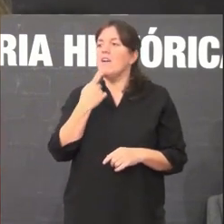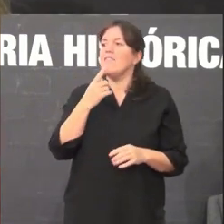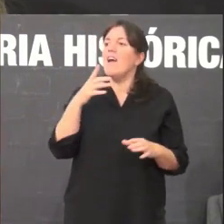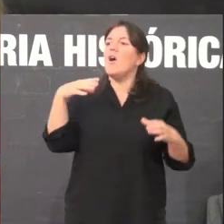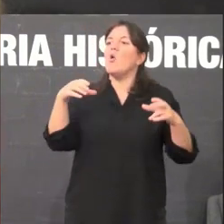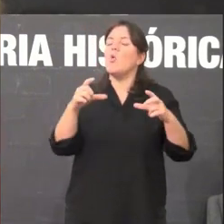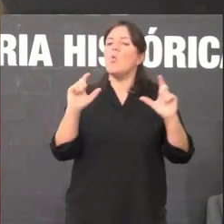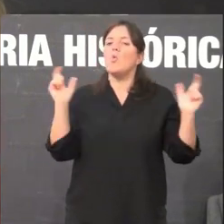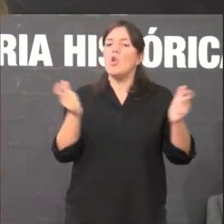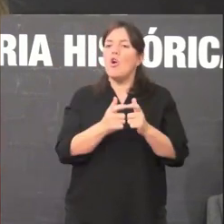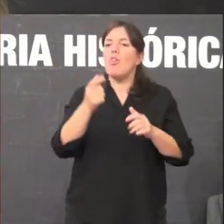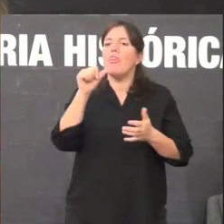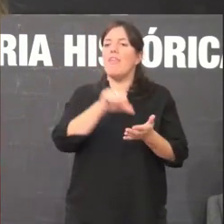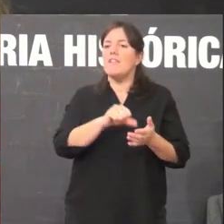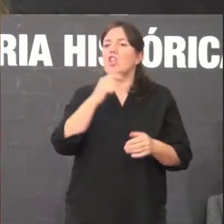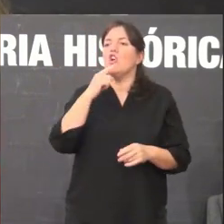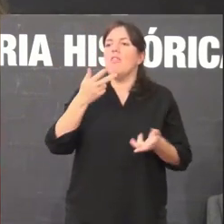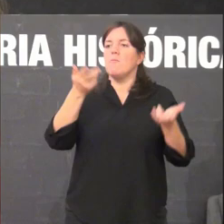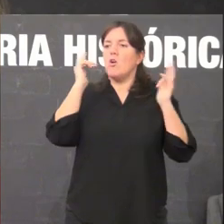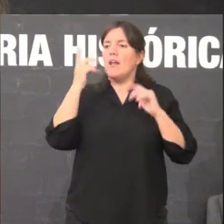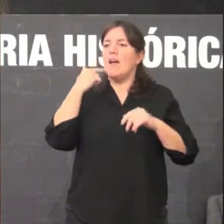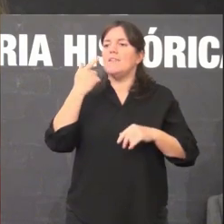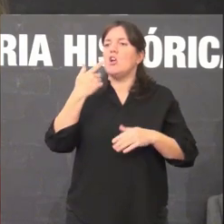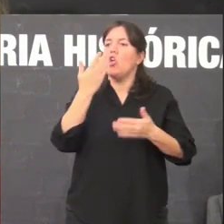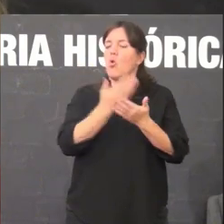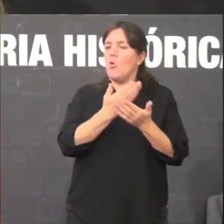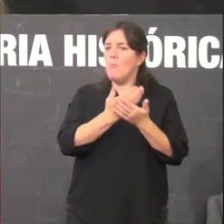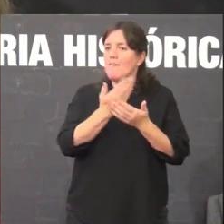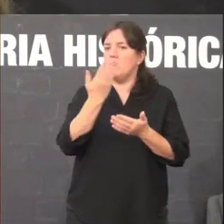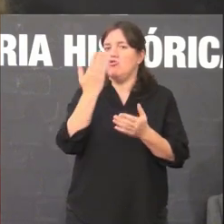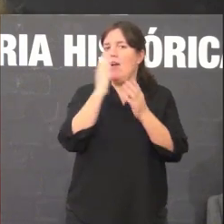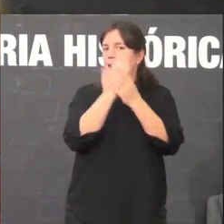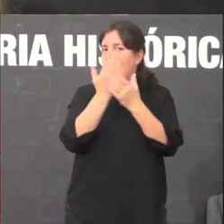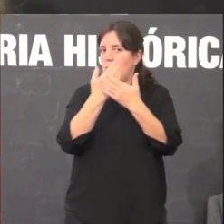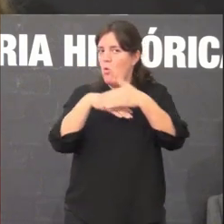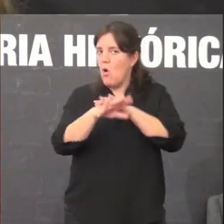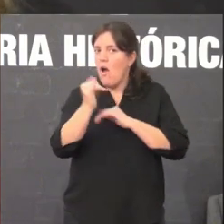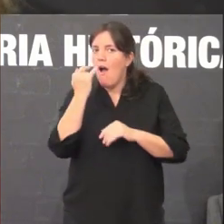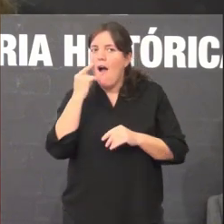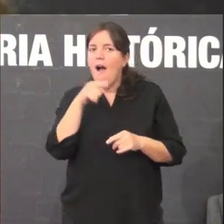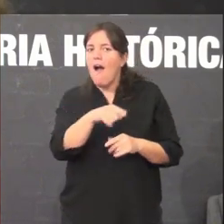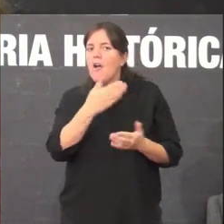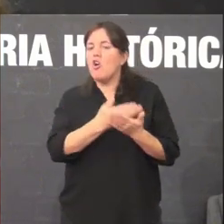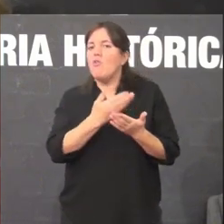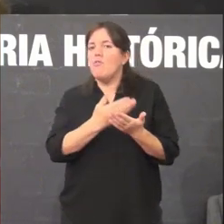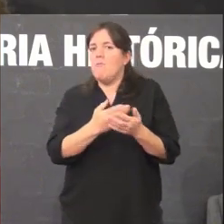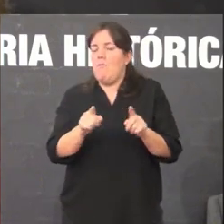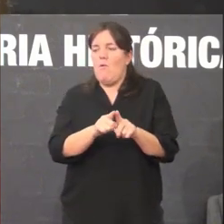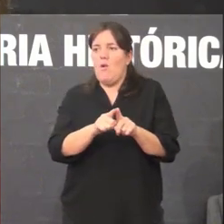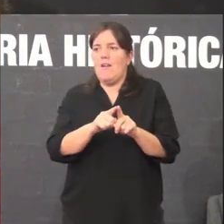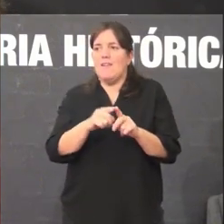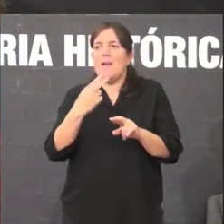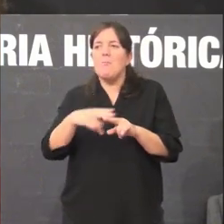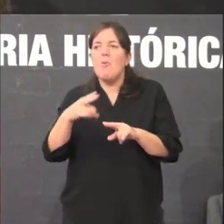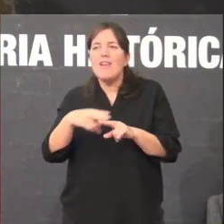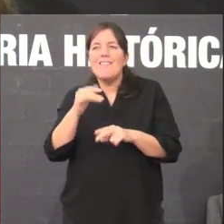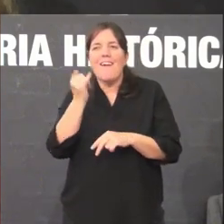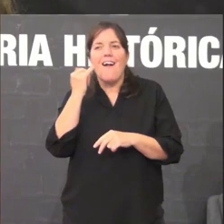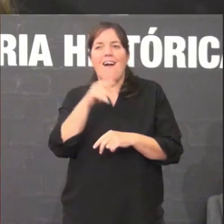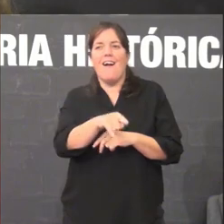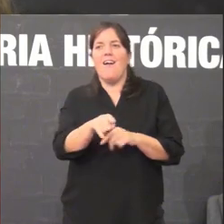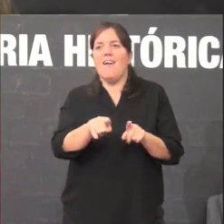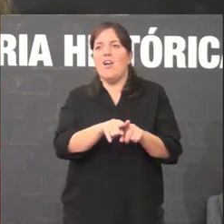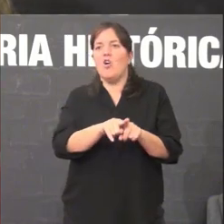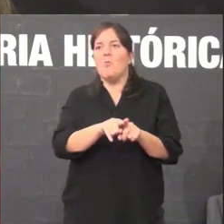de destruir milhares de documentos de arquivos da repressão confirmava, no fundo, esta política que estava tomada